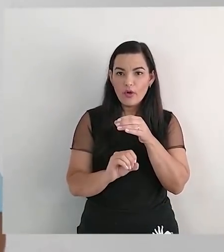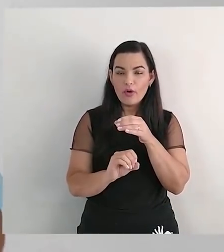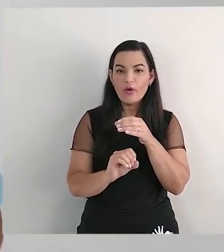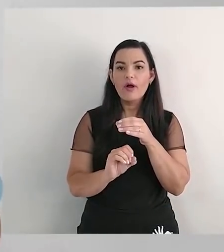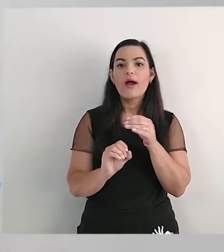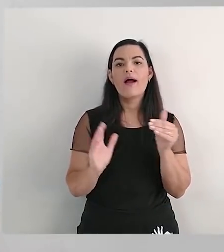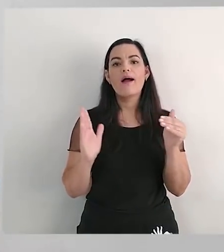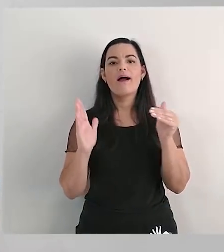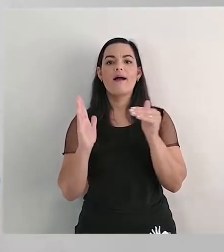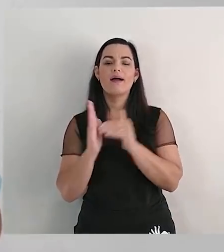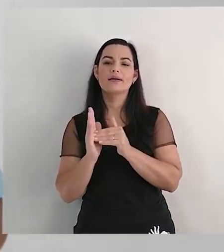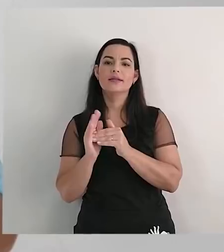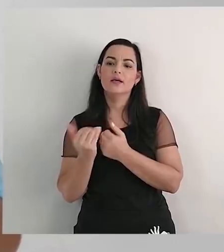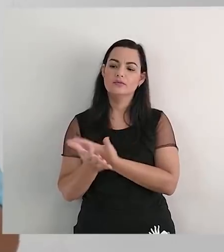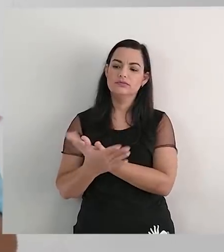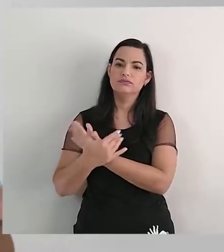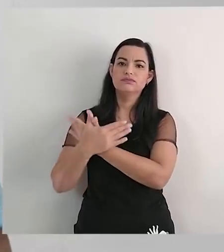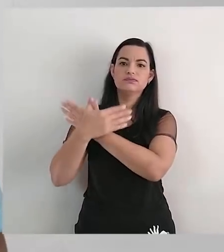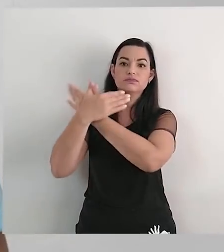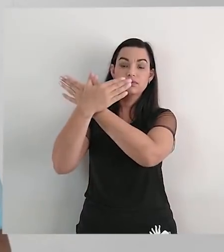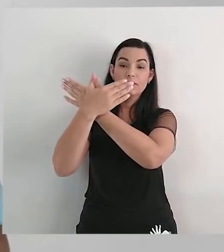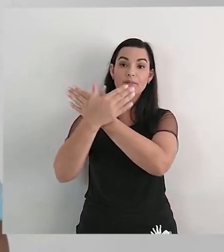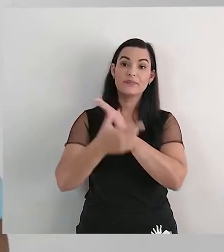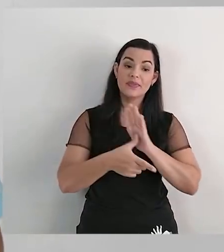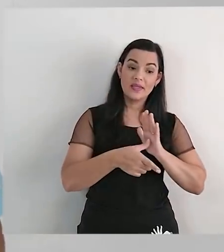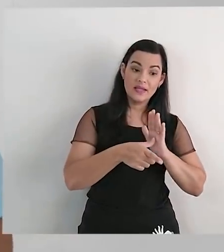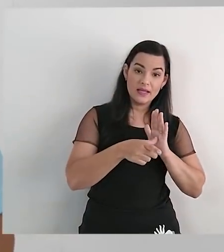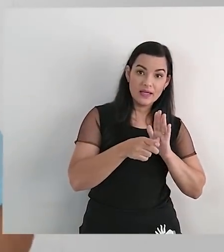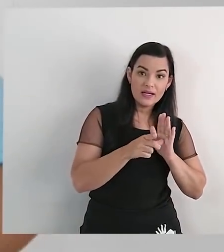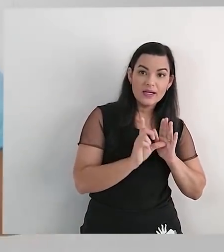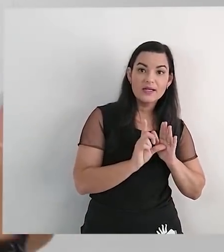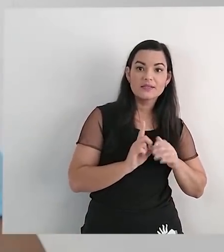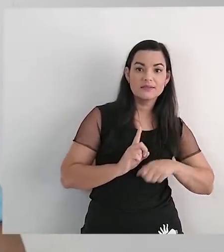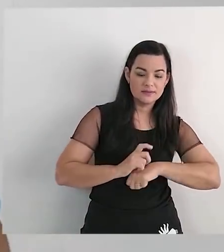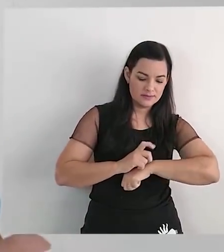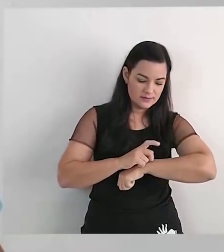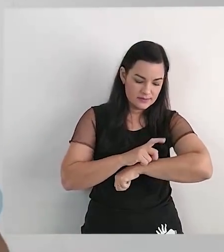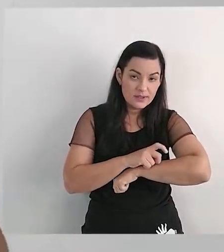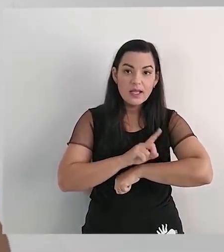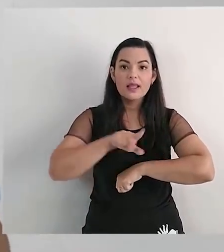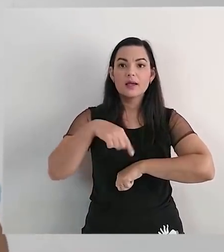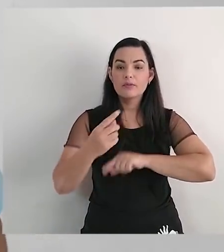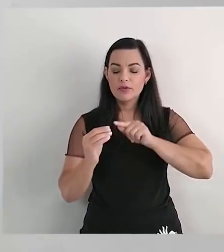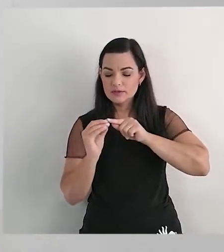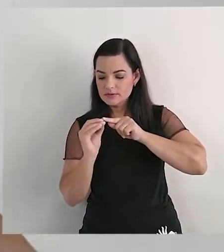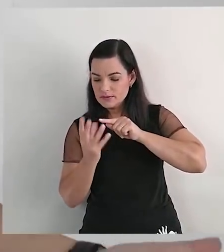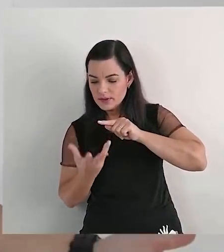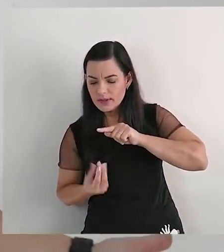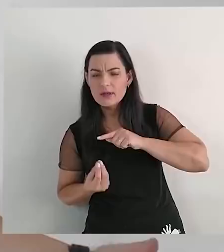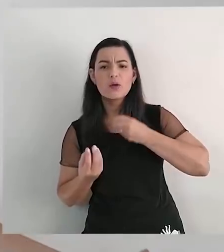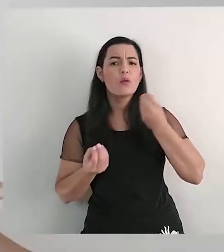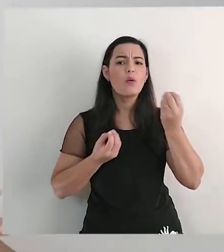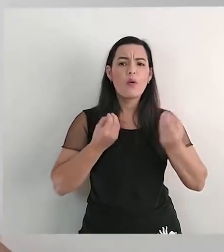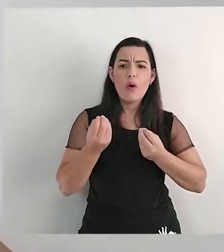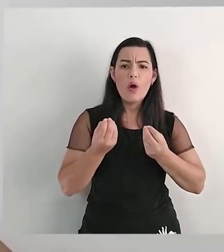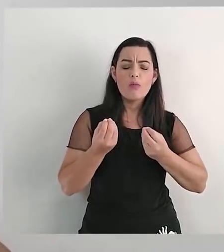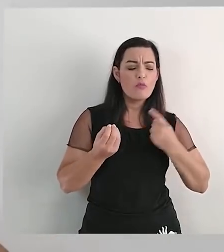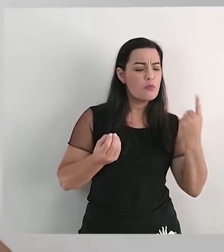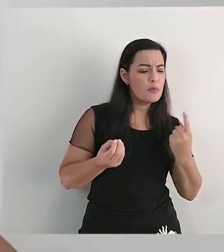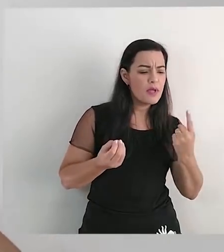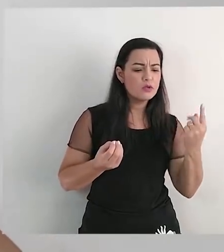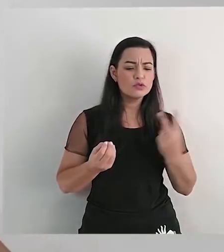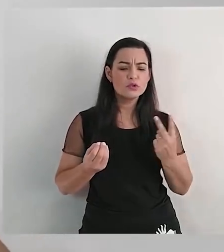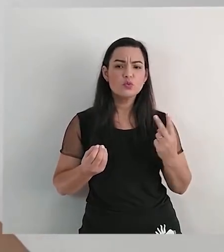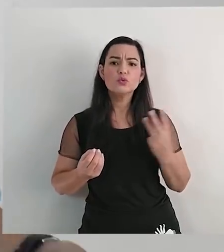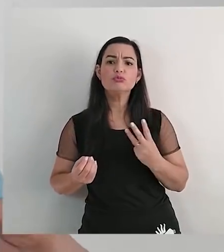pelos estágios de pupa e de larva, né? Mas que ordem que isso acontece? Como é que eu posso sair de um